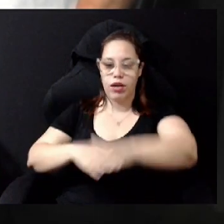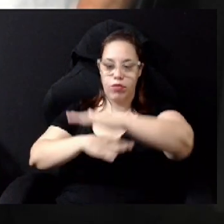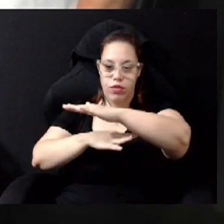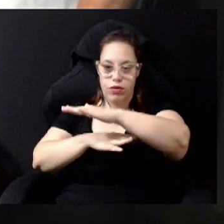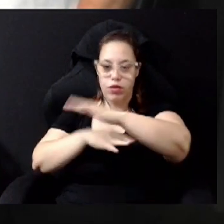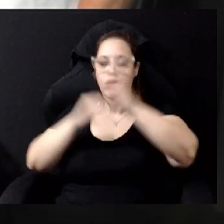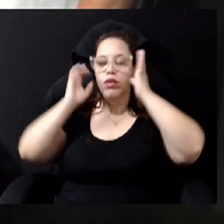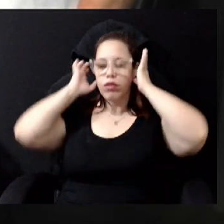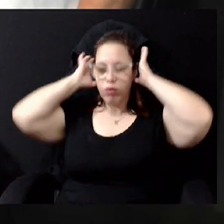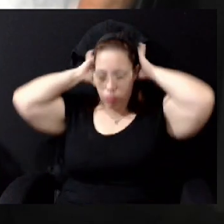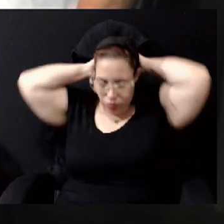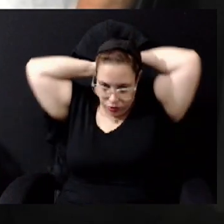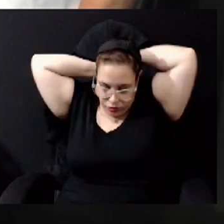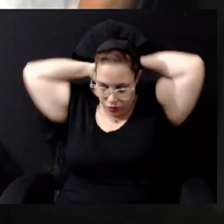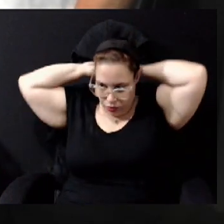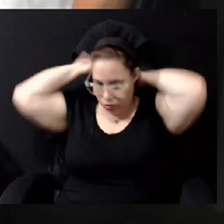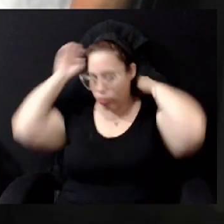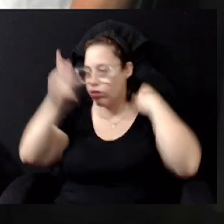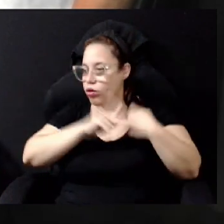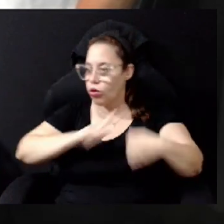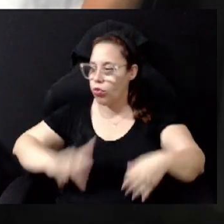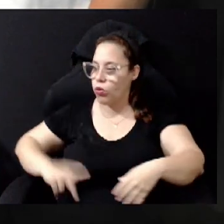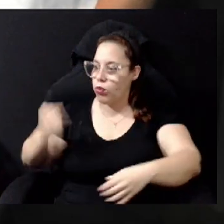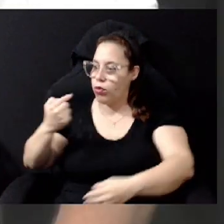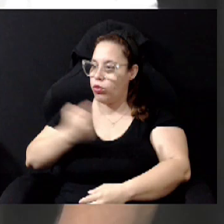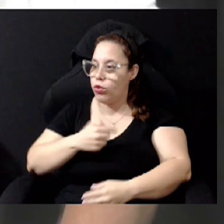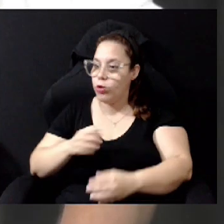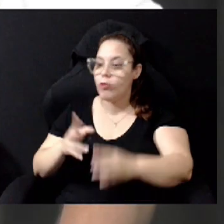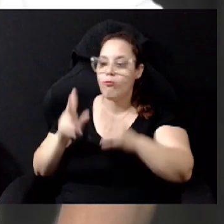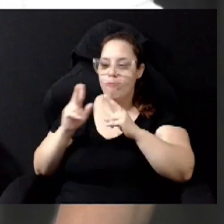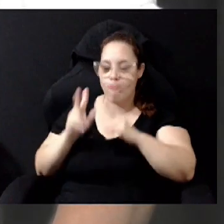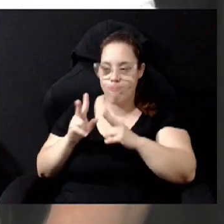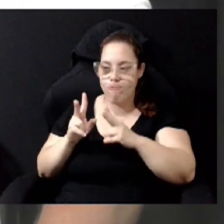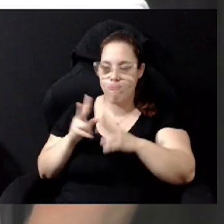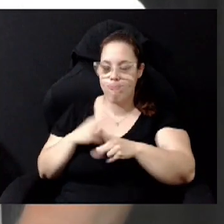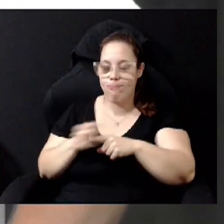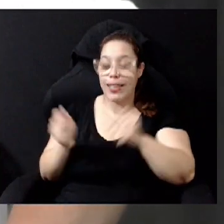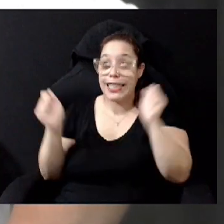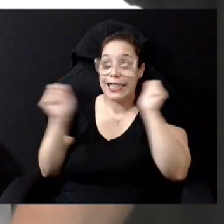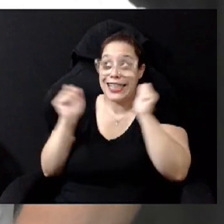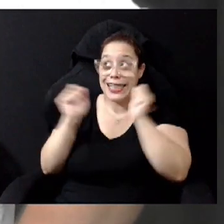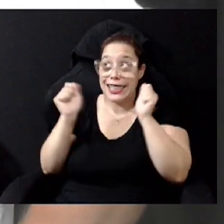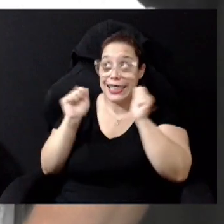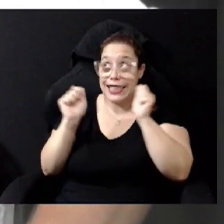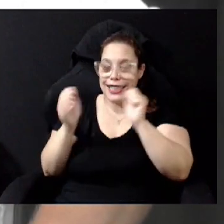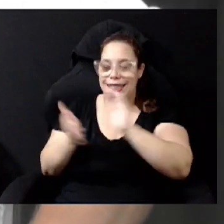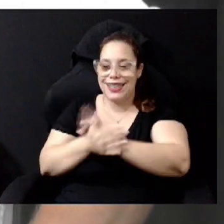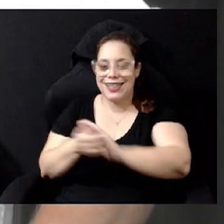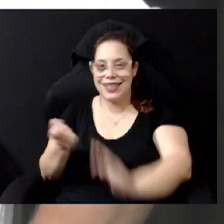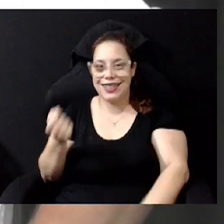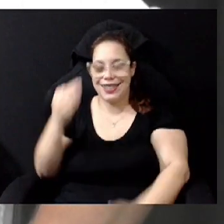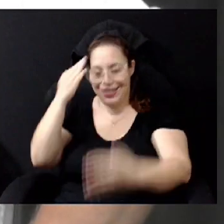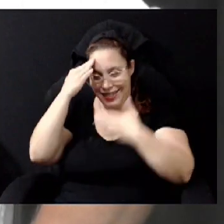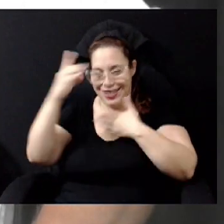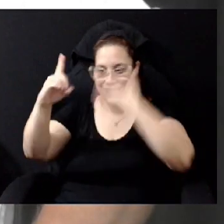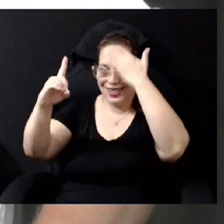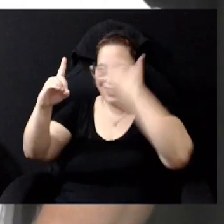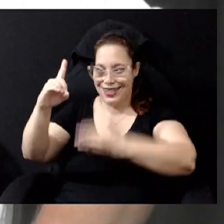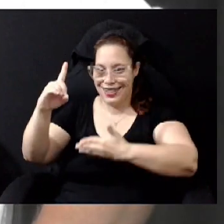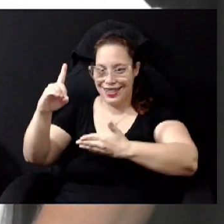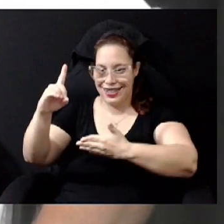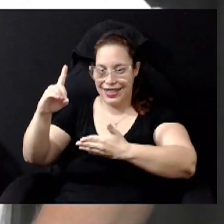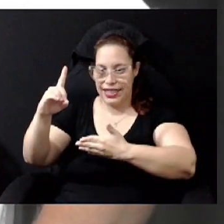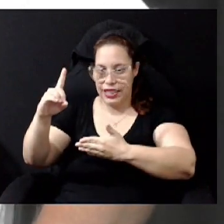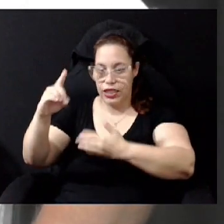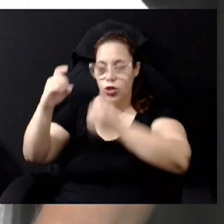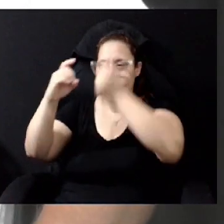nosso presidente, né? Isso mesmo. Então estou pronto, sim, estamos entusiasmados, primeiramente grato a Deus, né? Porque é pela misericórdia dele,